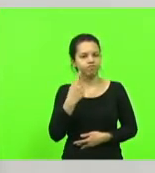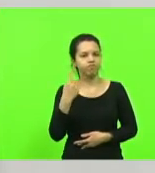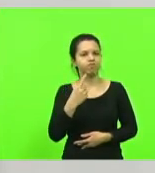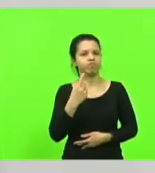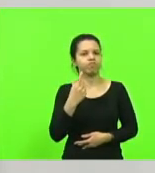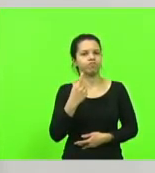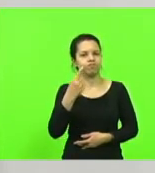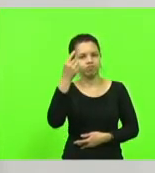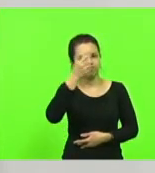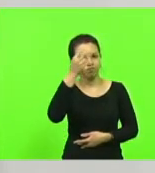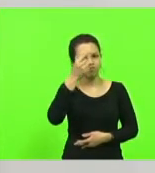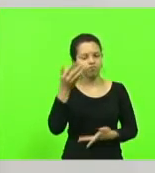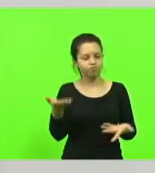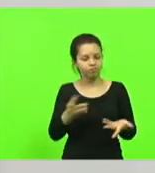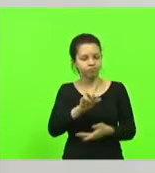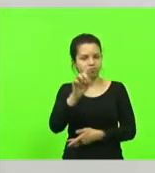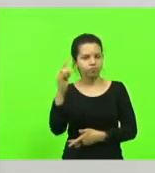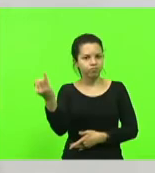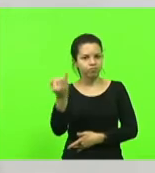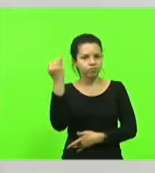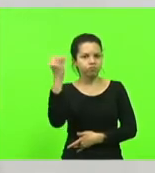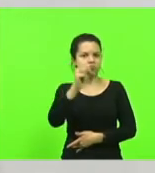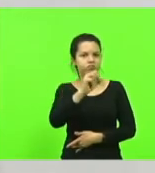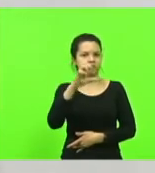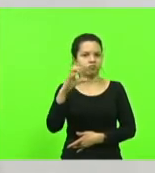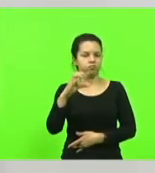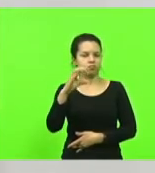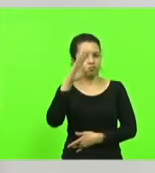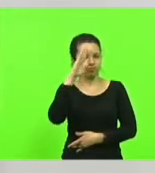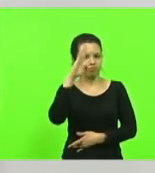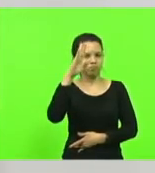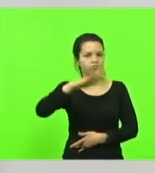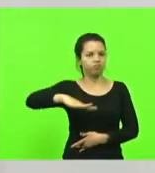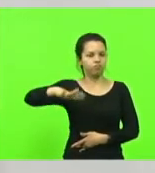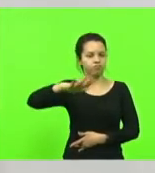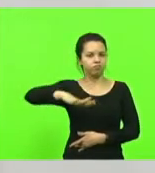importante, principalmente, para o nosso Vale do Itajaí.